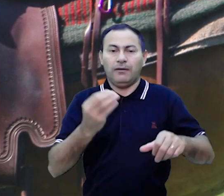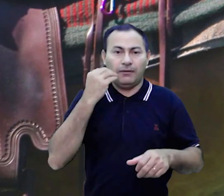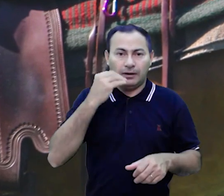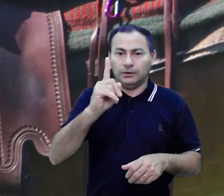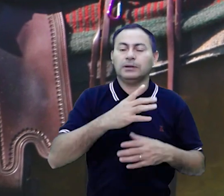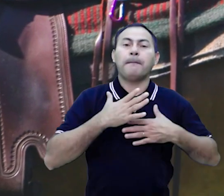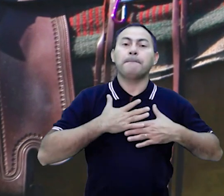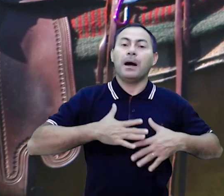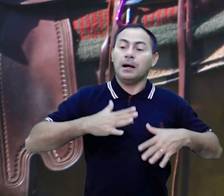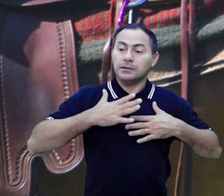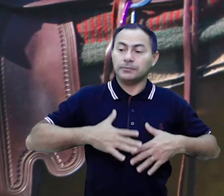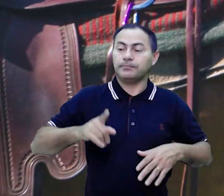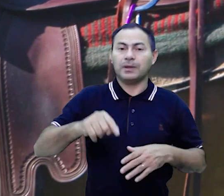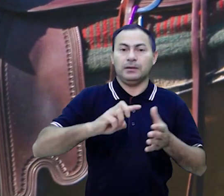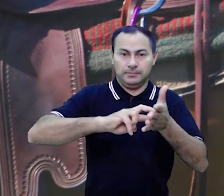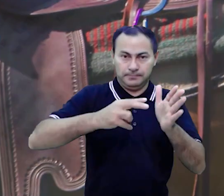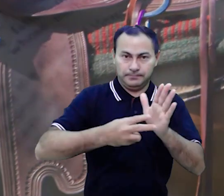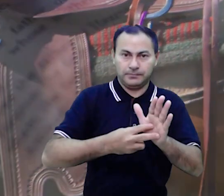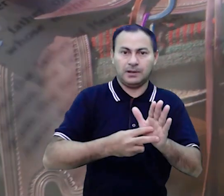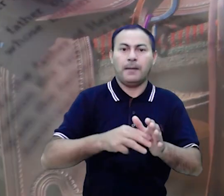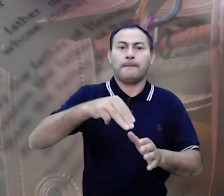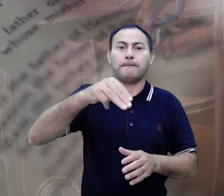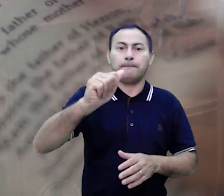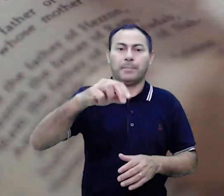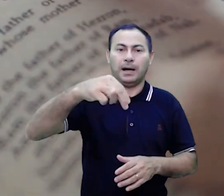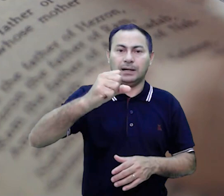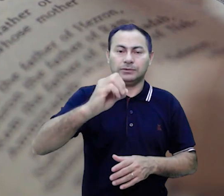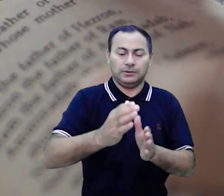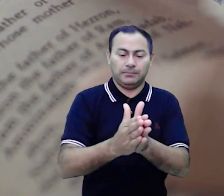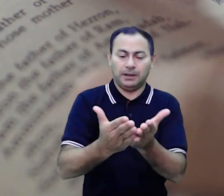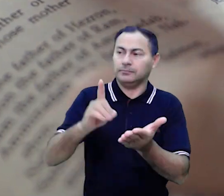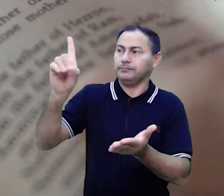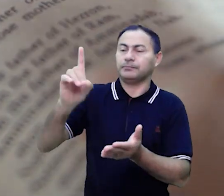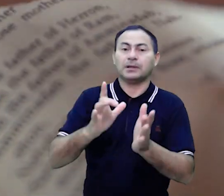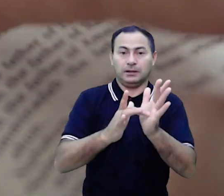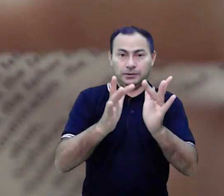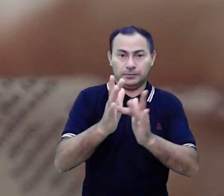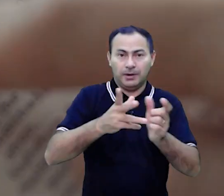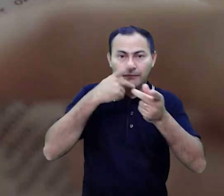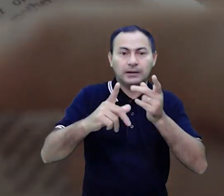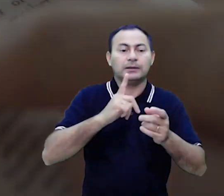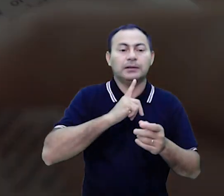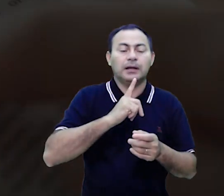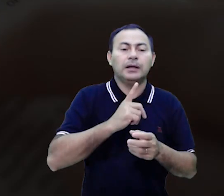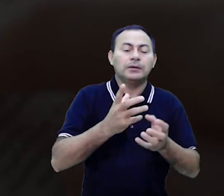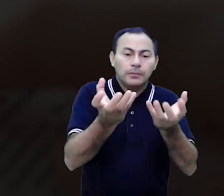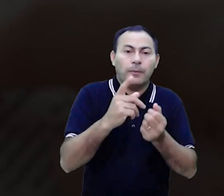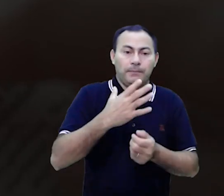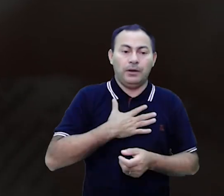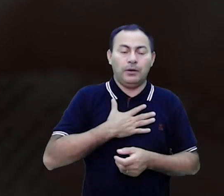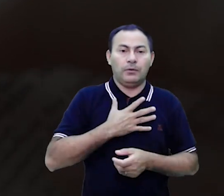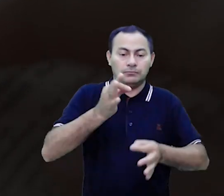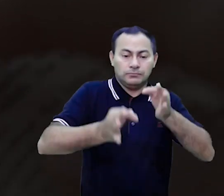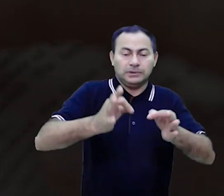tornado fraco. Ele está manso. É esse o significado de manso na Bíblia. Jesus disse, tomai